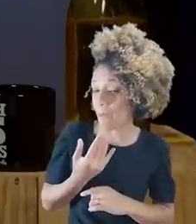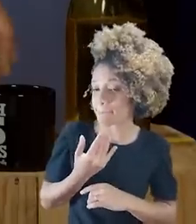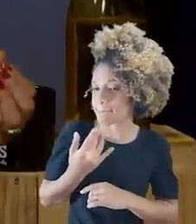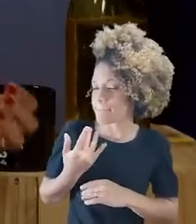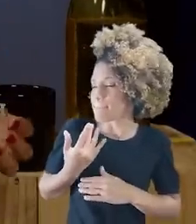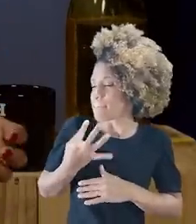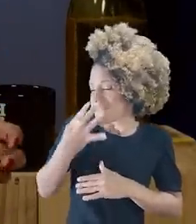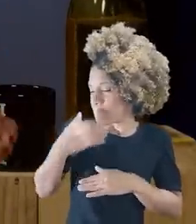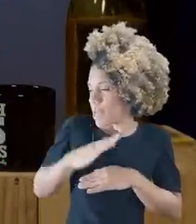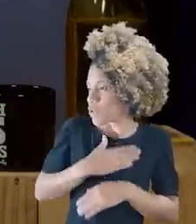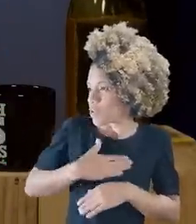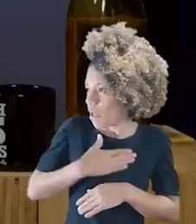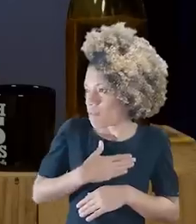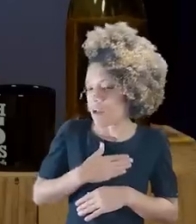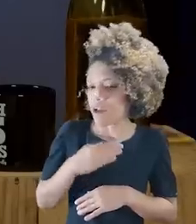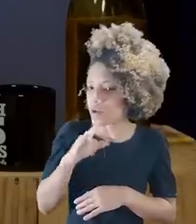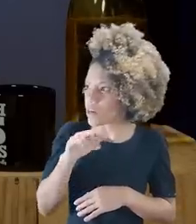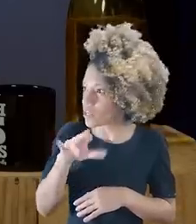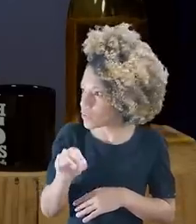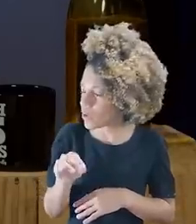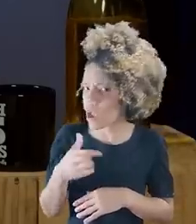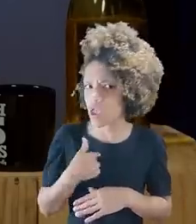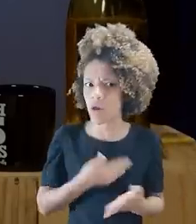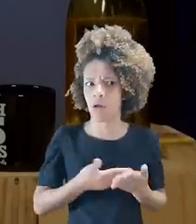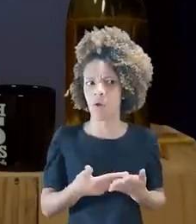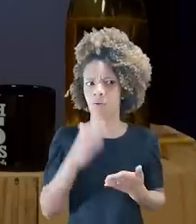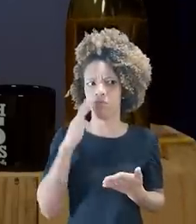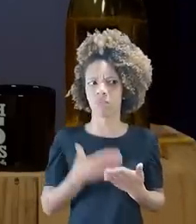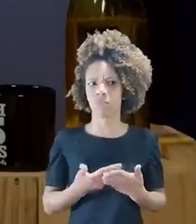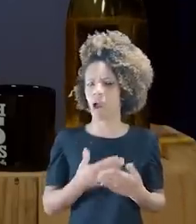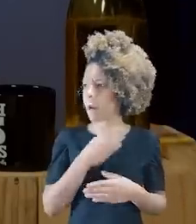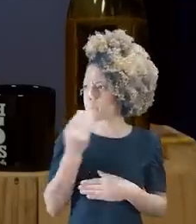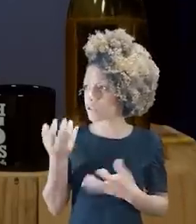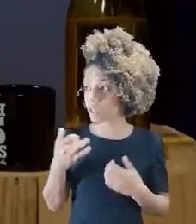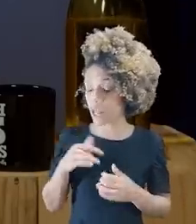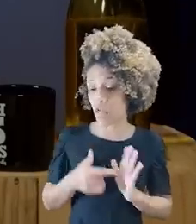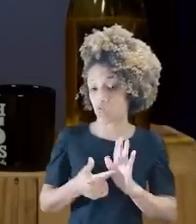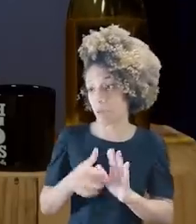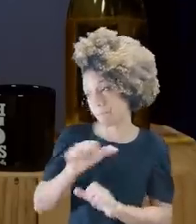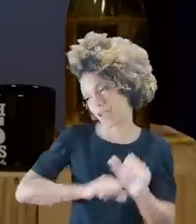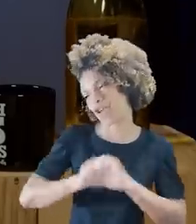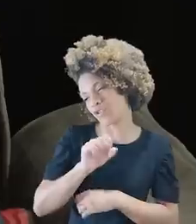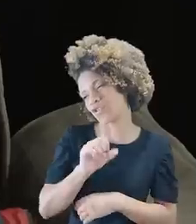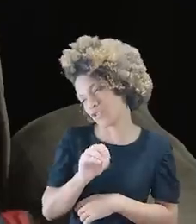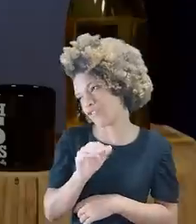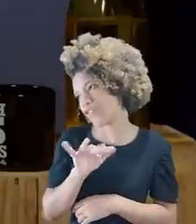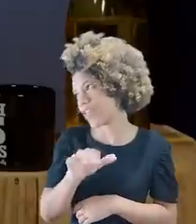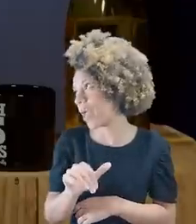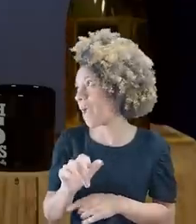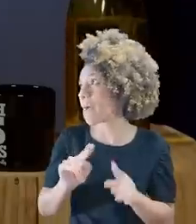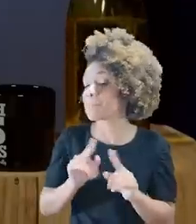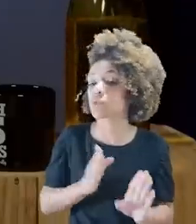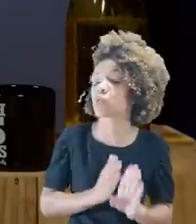meu não acredito nisso cara então eu tava eu fui onde eu comecei na minha adolescência eu queria mudar meu nome pra Sofia quando eu